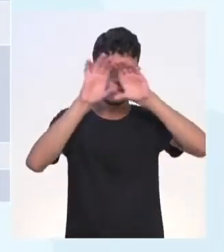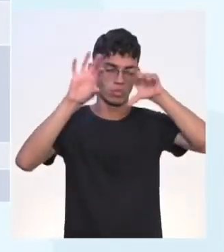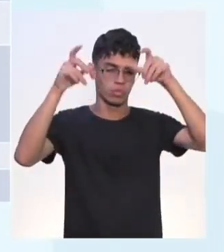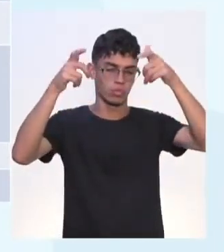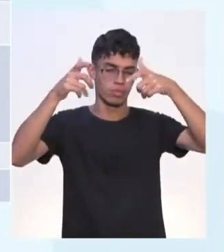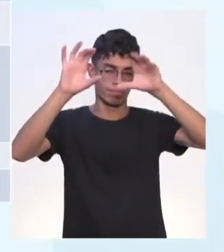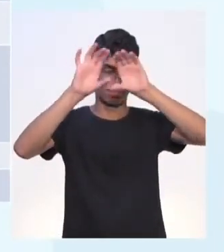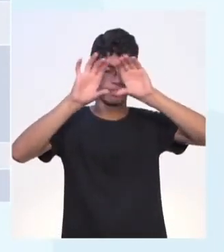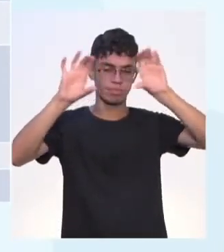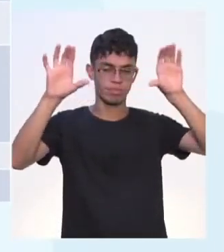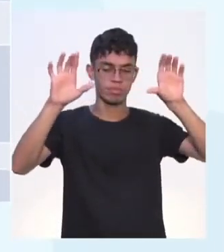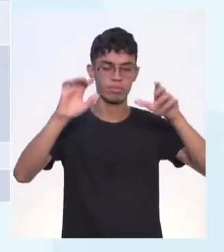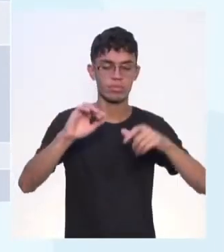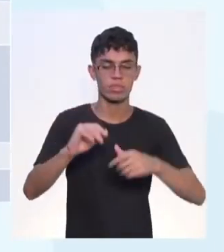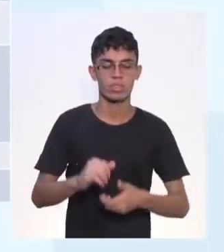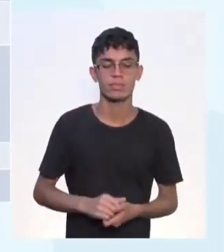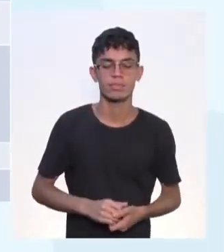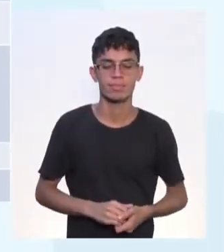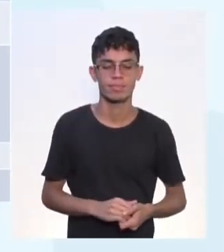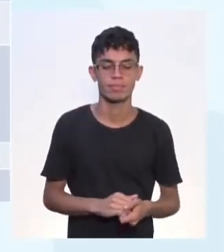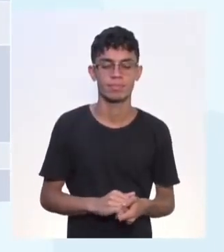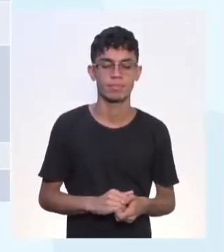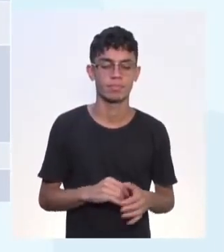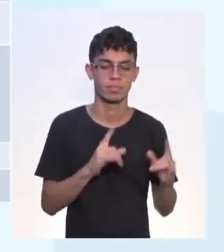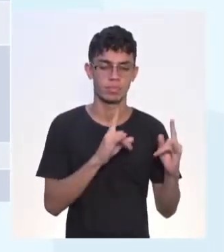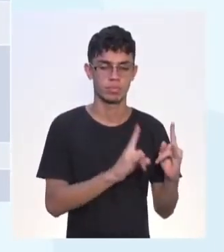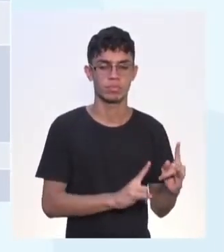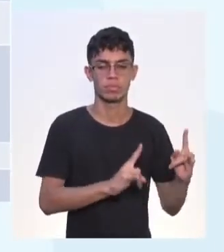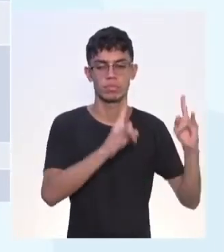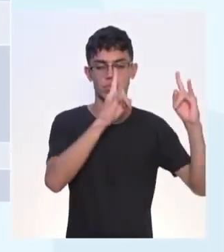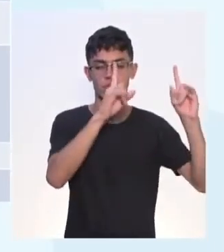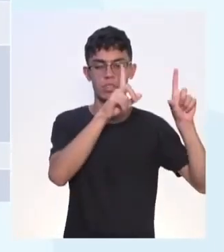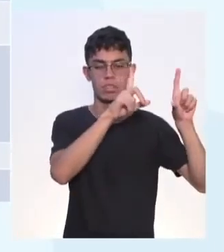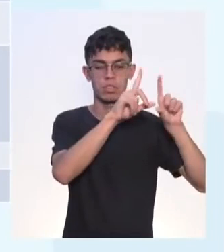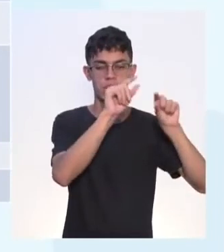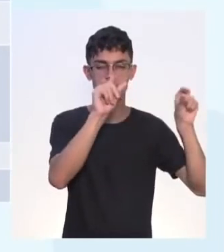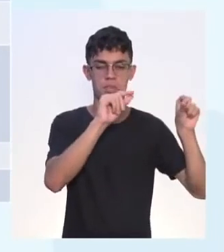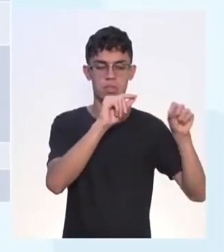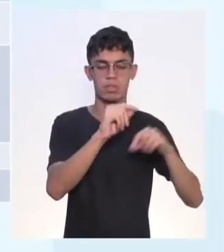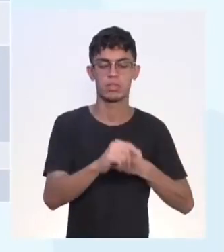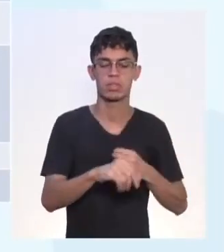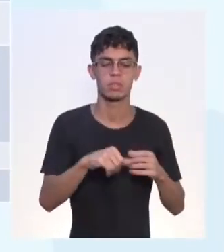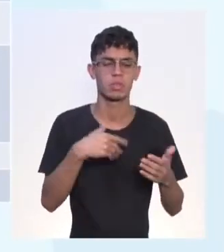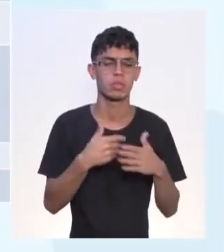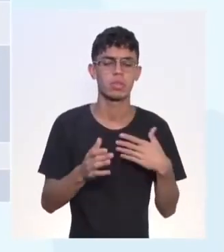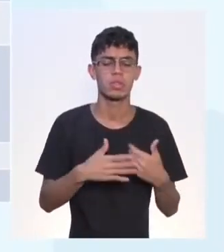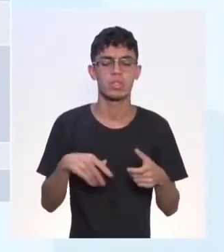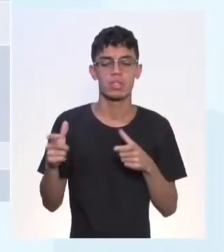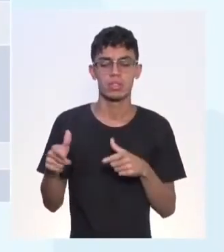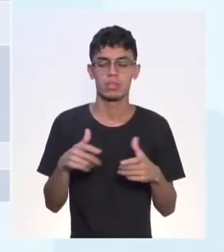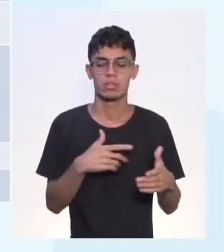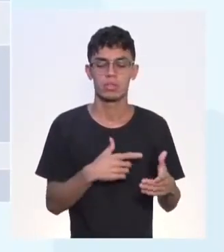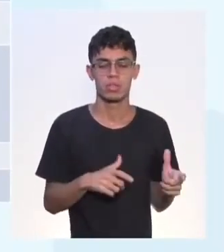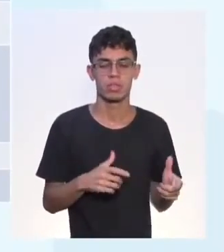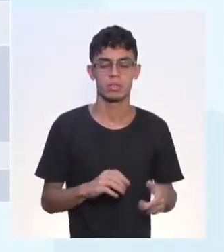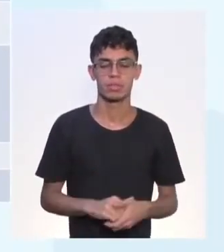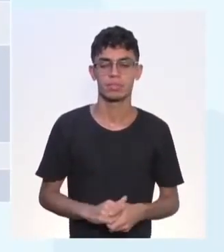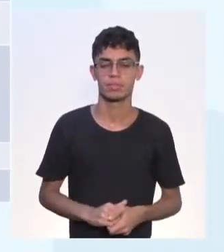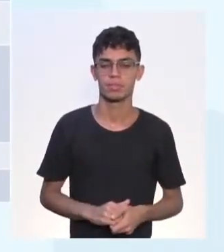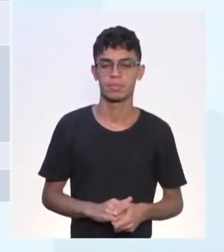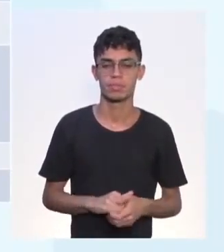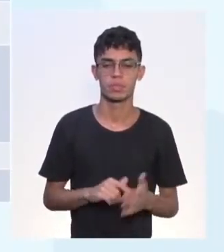brilham no meu apartamento, que eu coloquei lá alguma coisa que tem uma estrela que brilha, brilham em qualquer lugar. Ou posso falar até